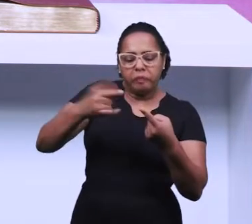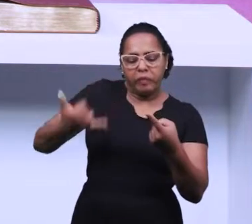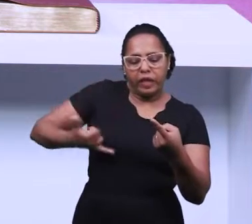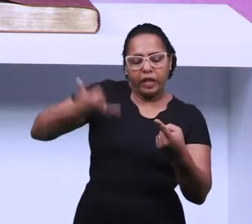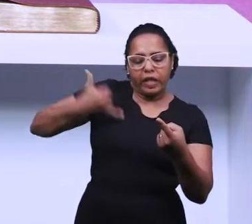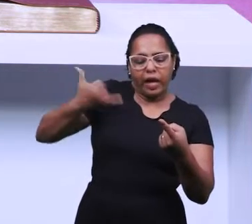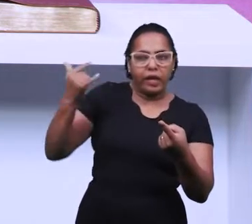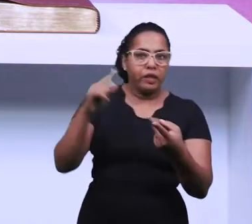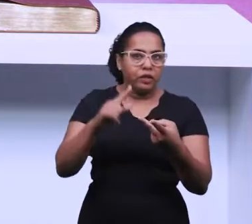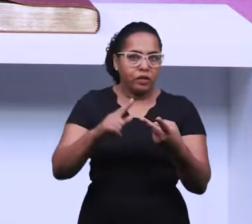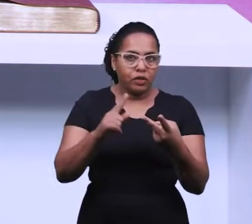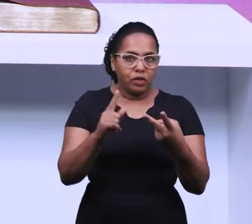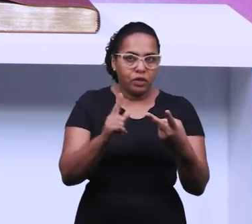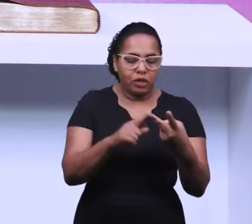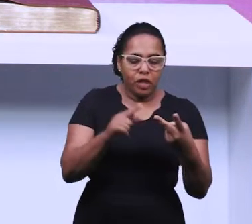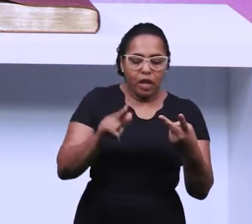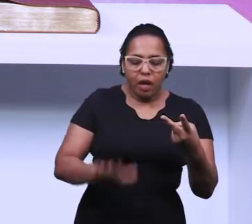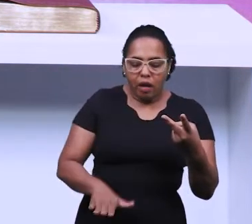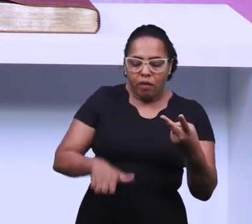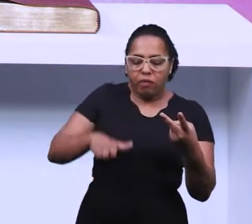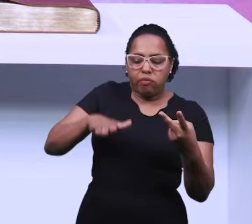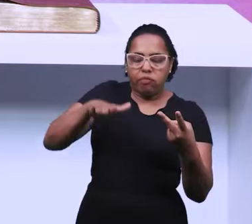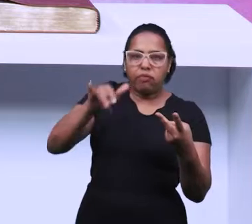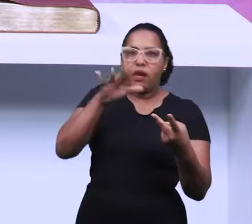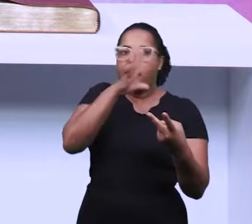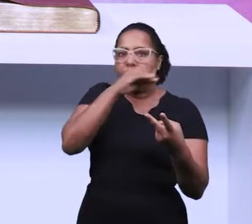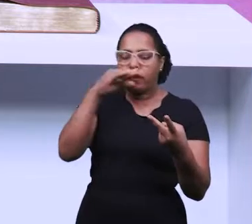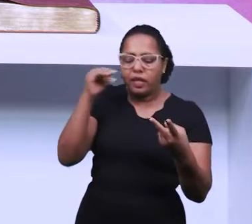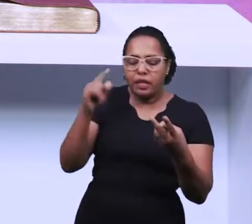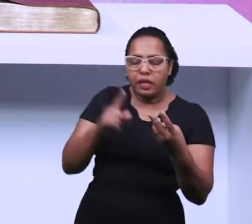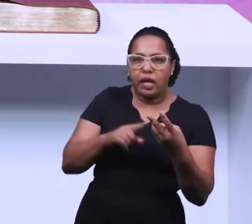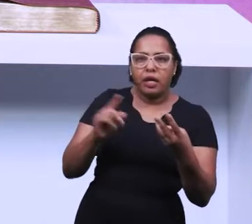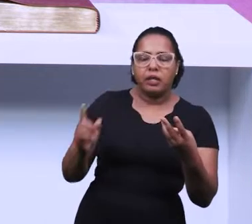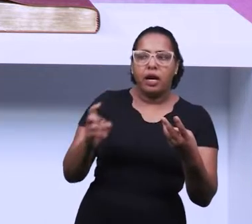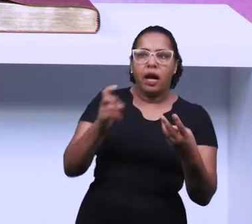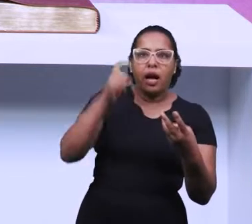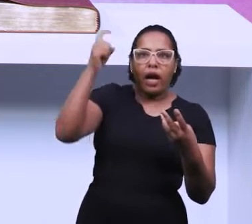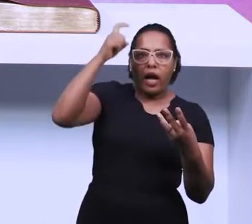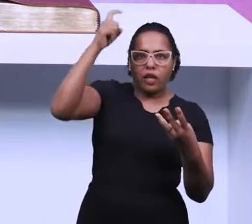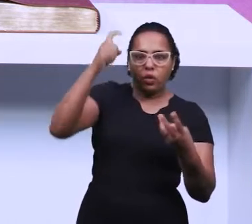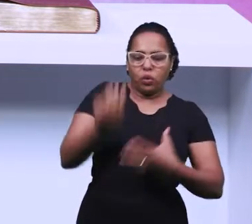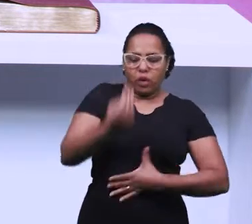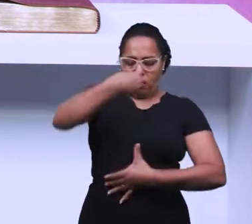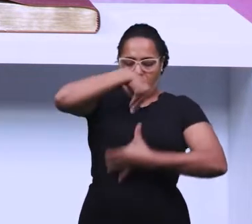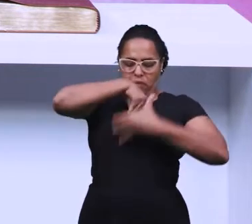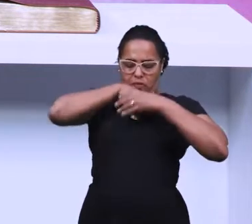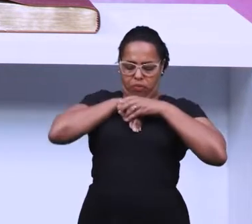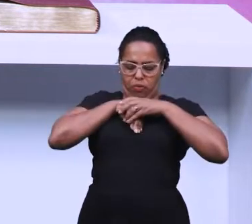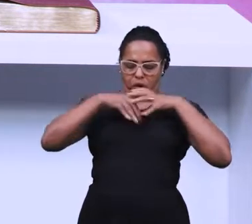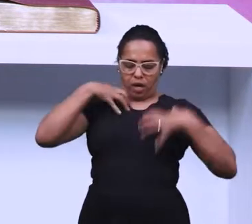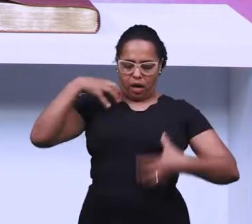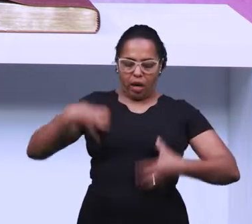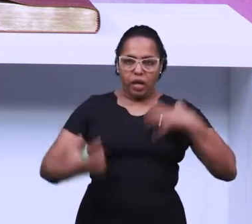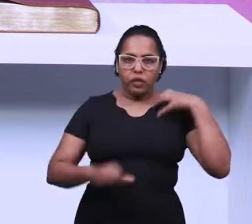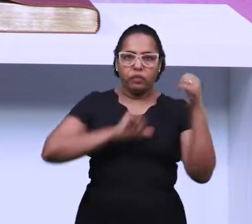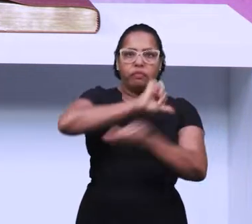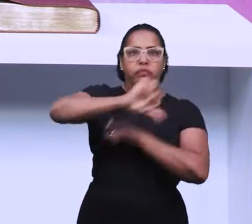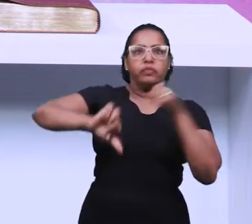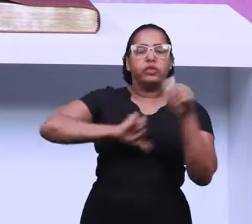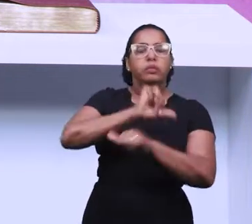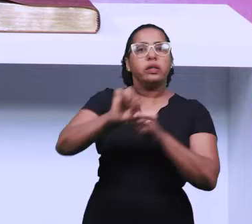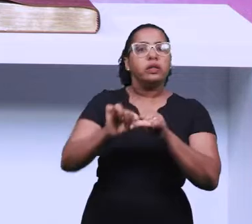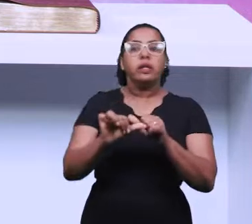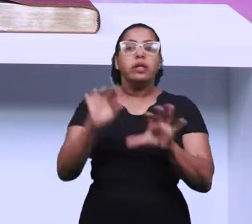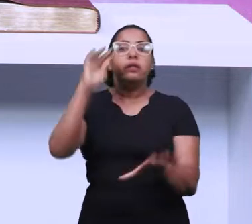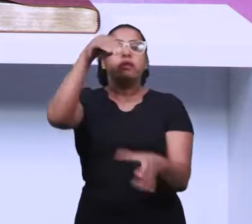idade, as primeiras idades, a adolescência, a vida adulta, a senescência. E nós temos isso em